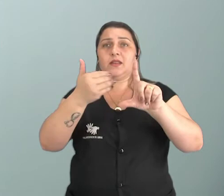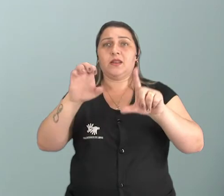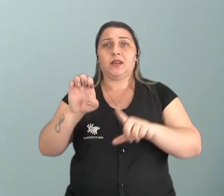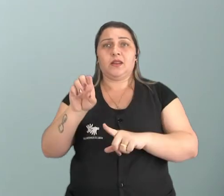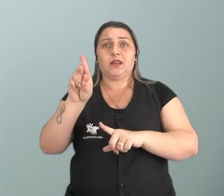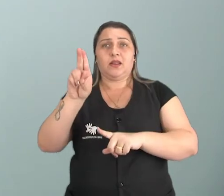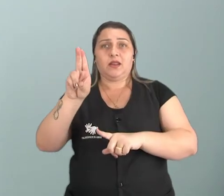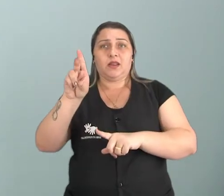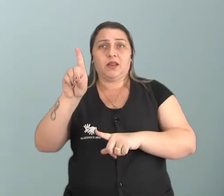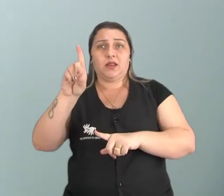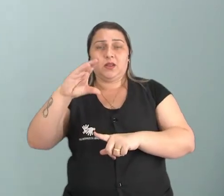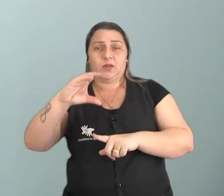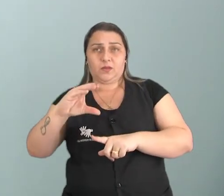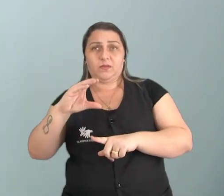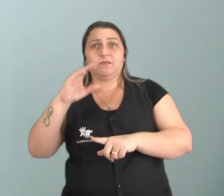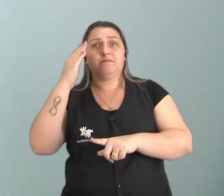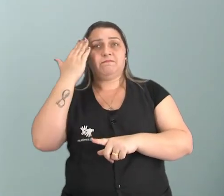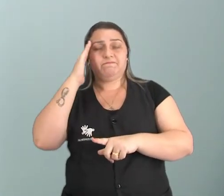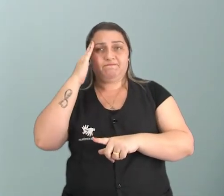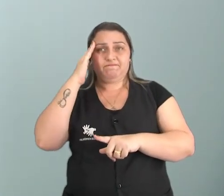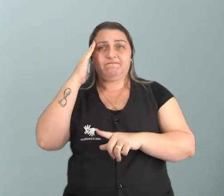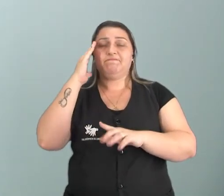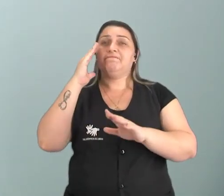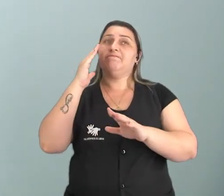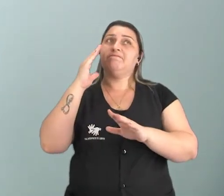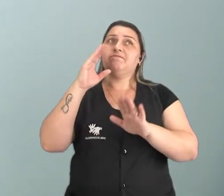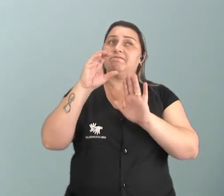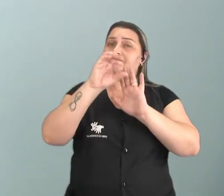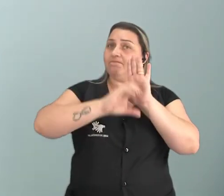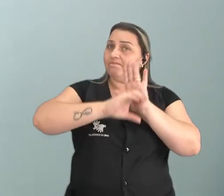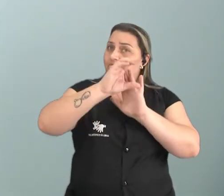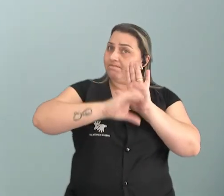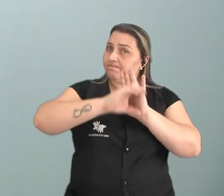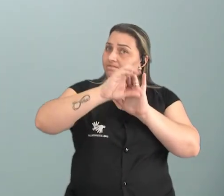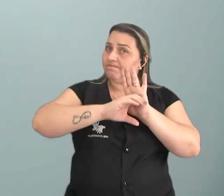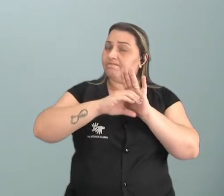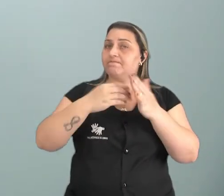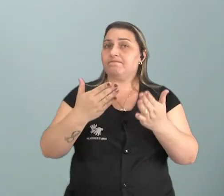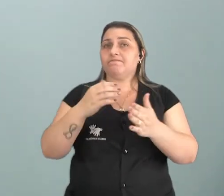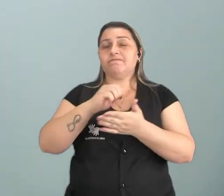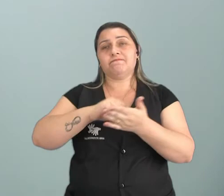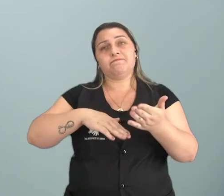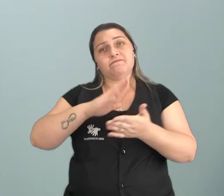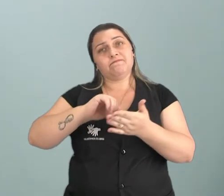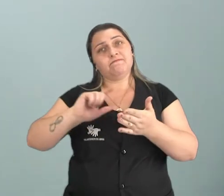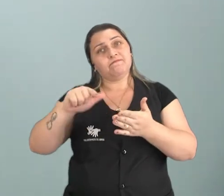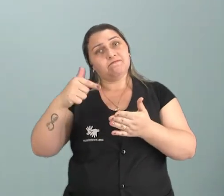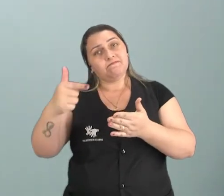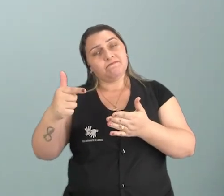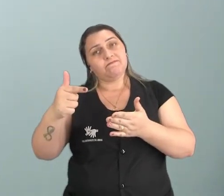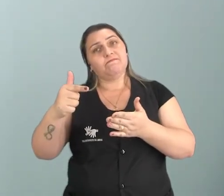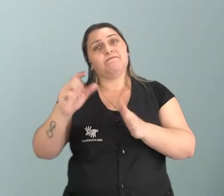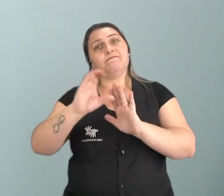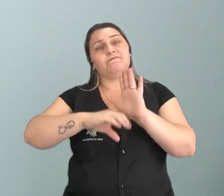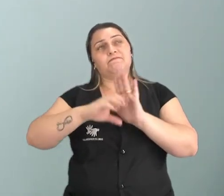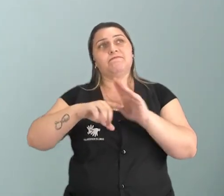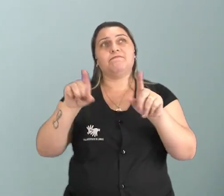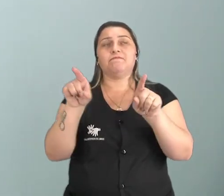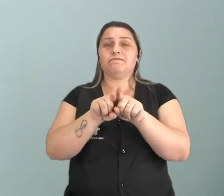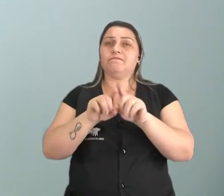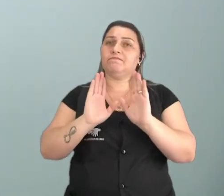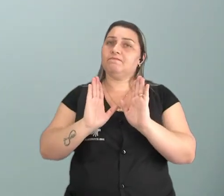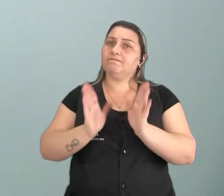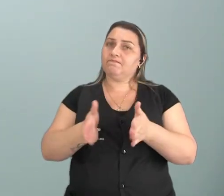acessar a plataforma Eduque para vocês poderem ter acesso, né, a essa atividade e a todos os nossos conteúdos que a